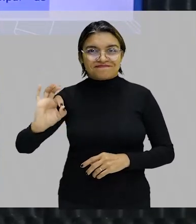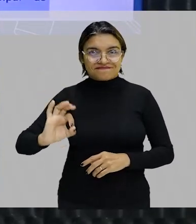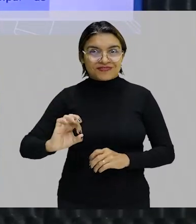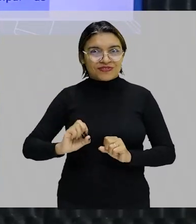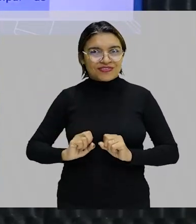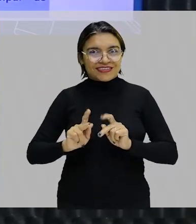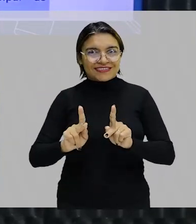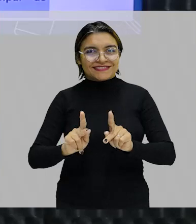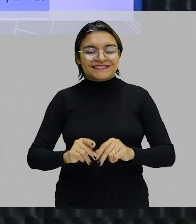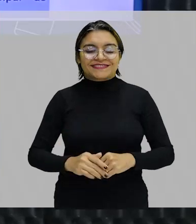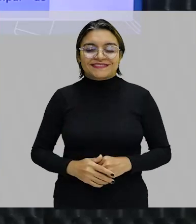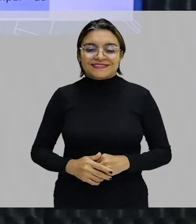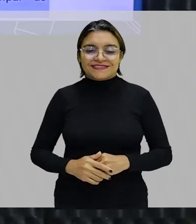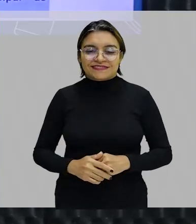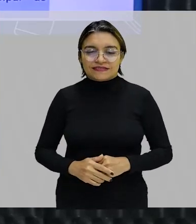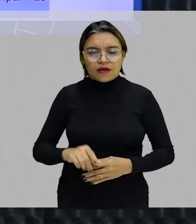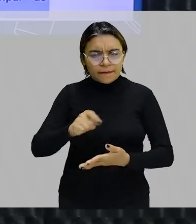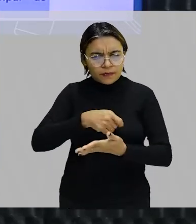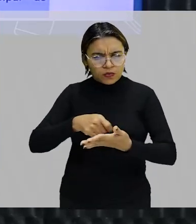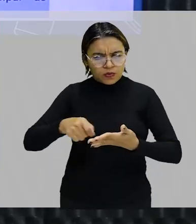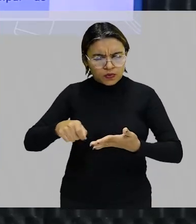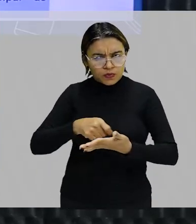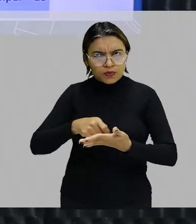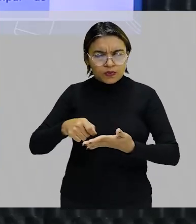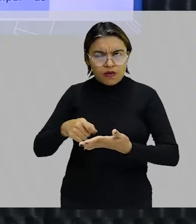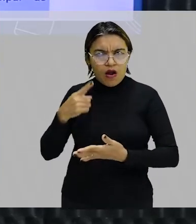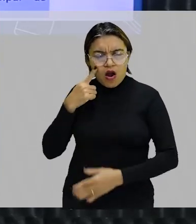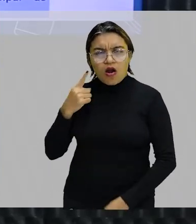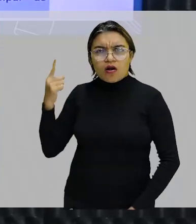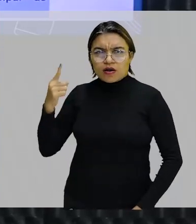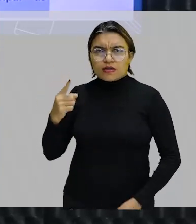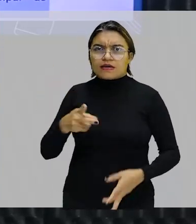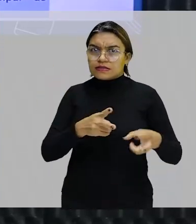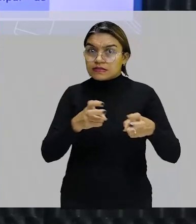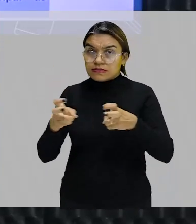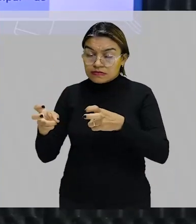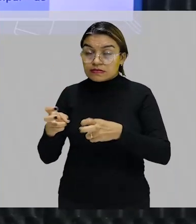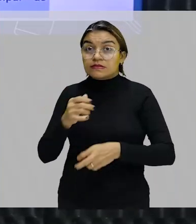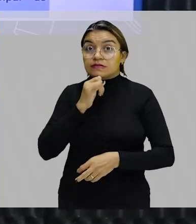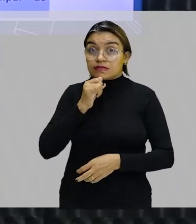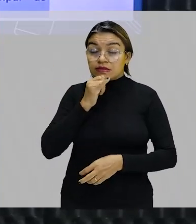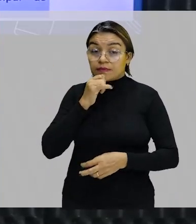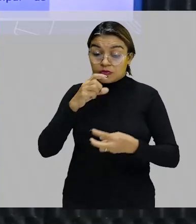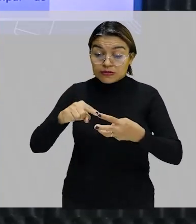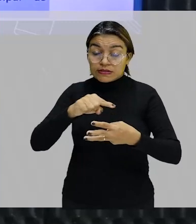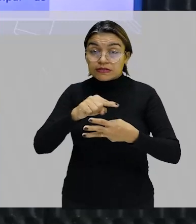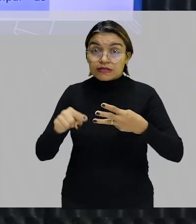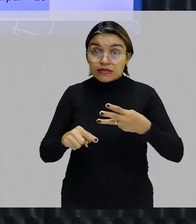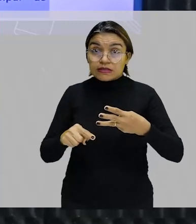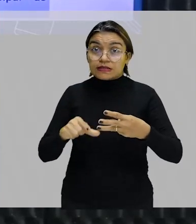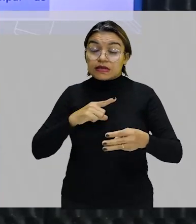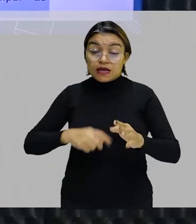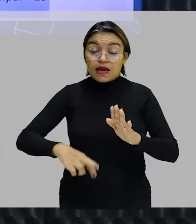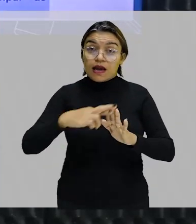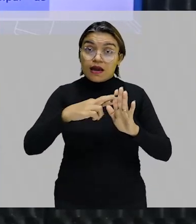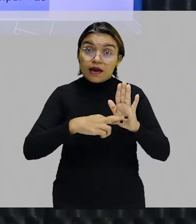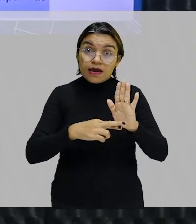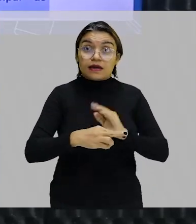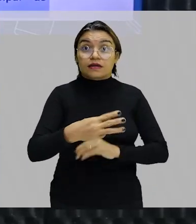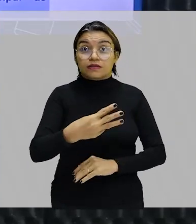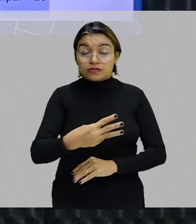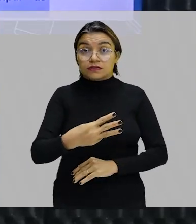Show de bola? Note, pelos exemplos que nós trabalhamos 3 exemplos, que na regra de 3, né,